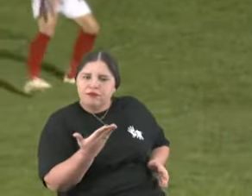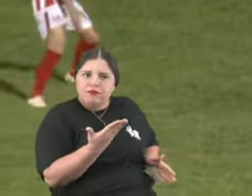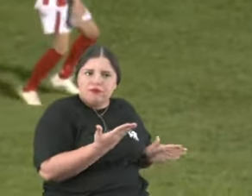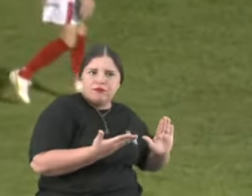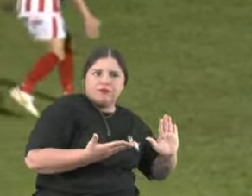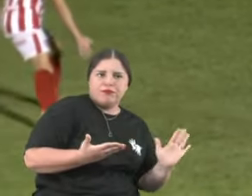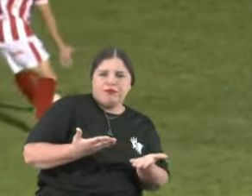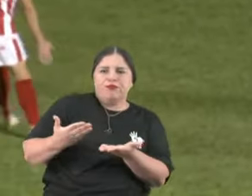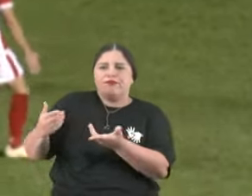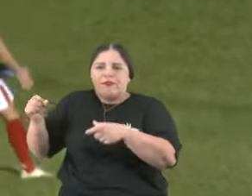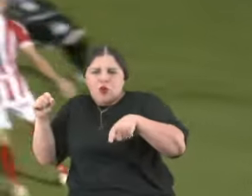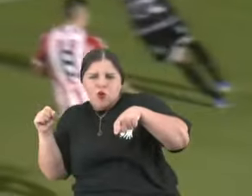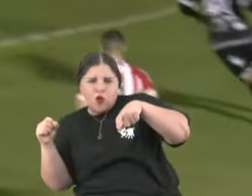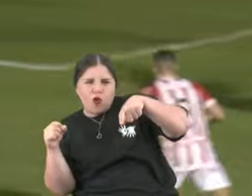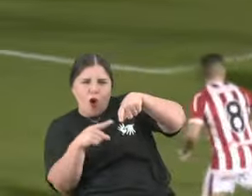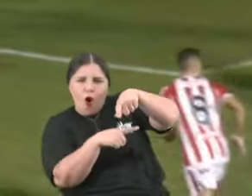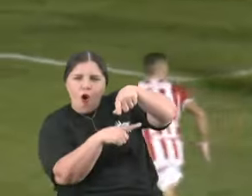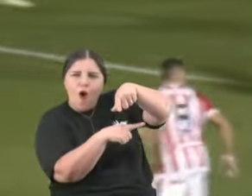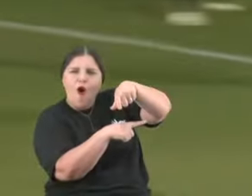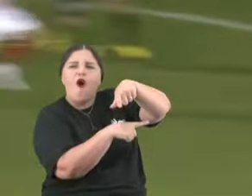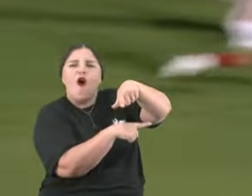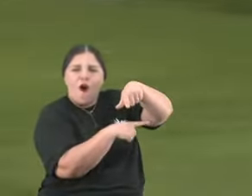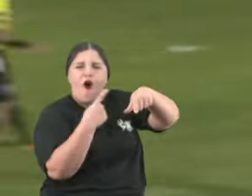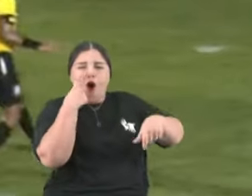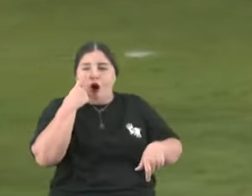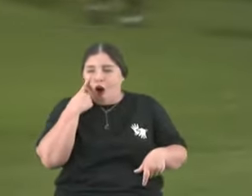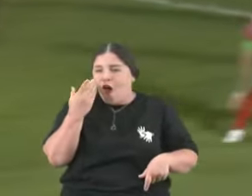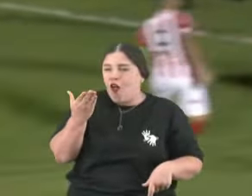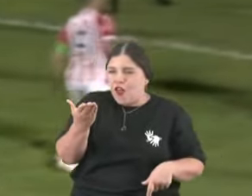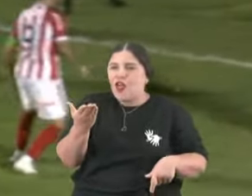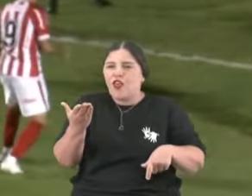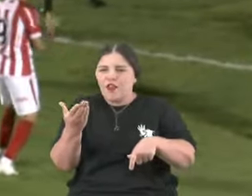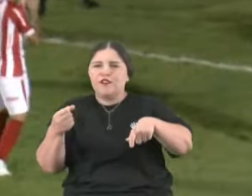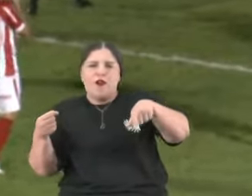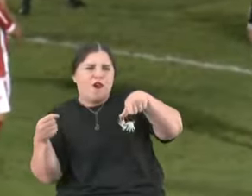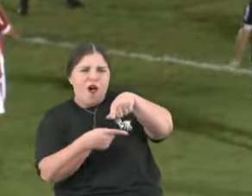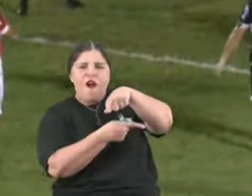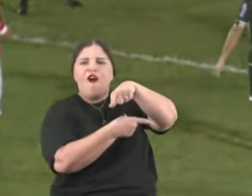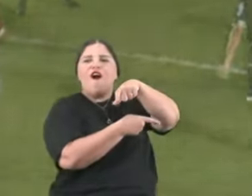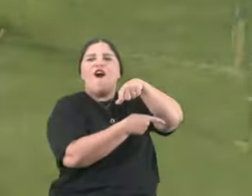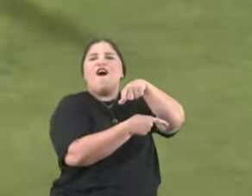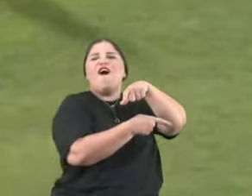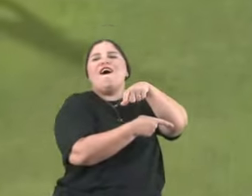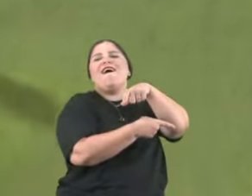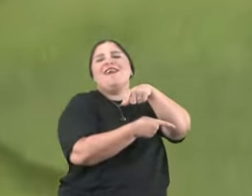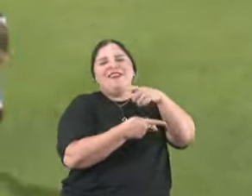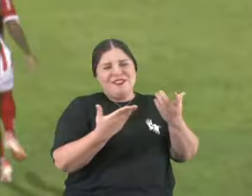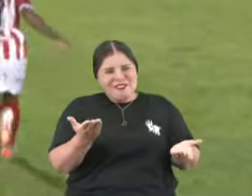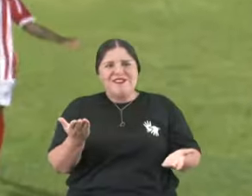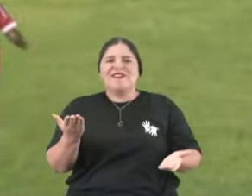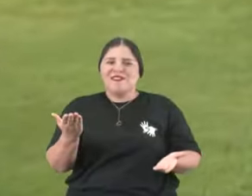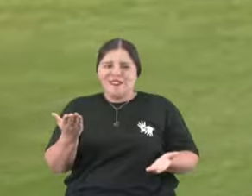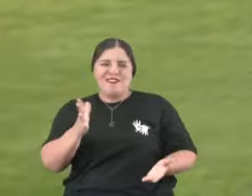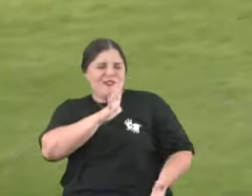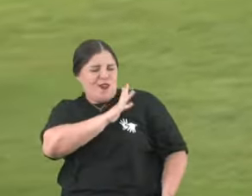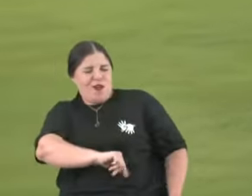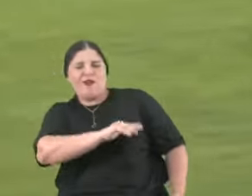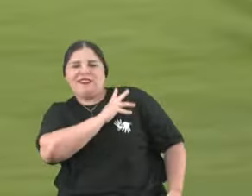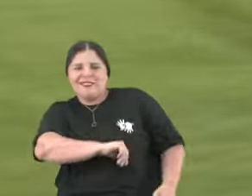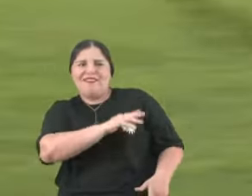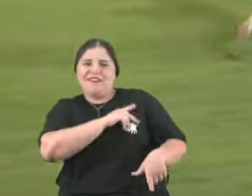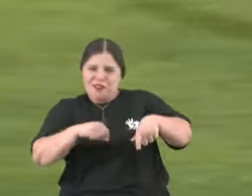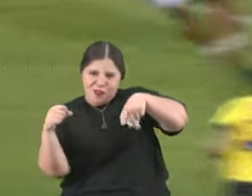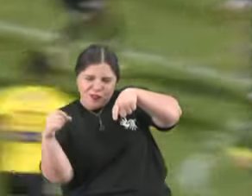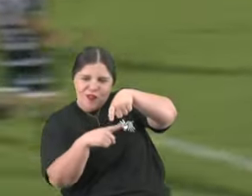marcado, numa jogada marcada pelo time do CRB. Então, é o